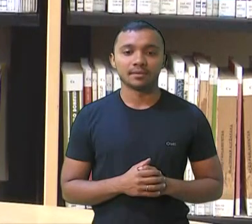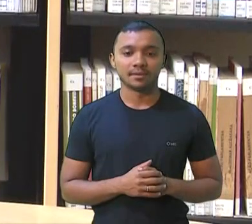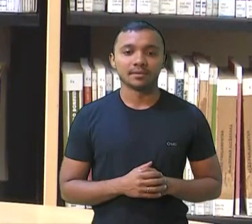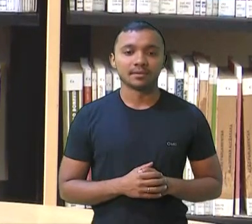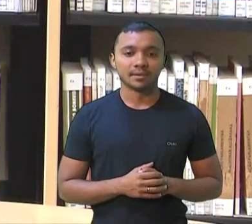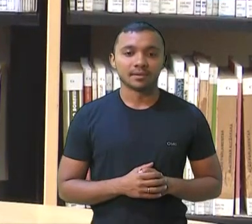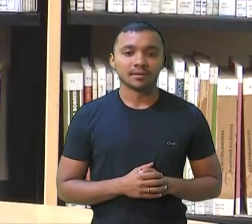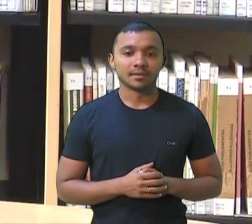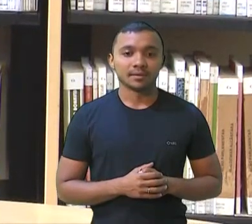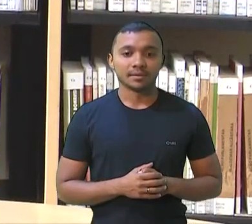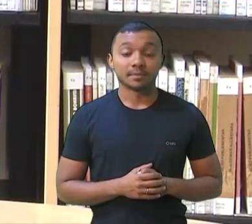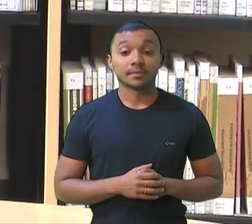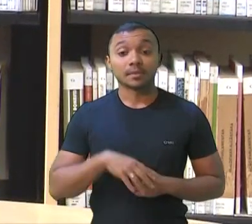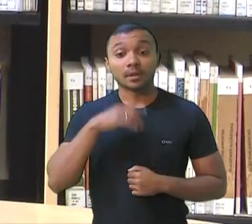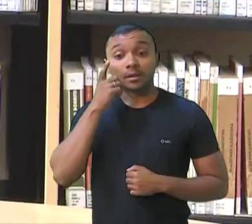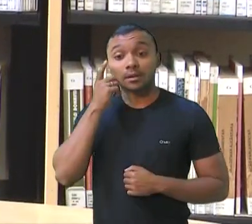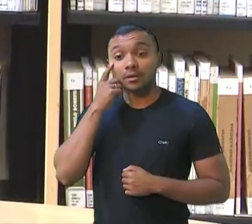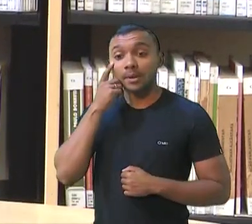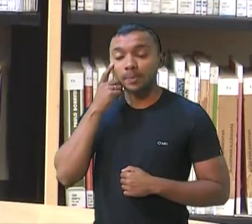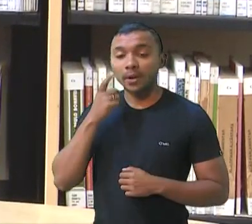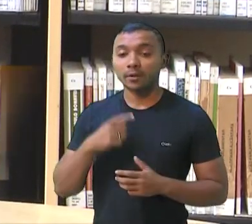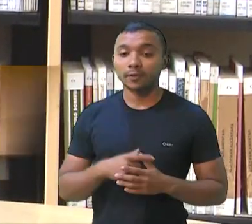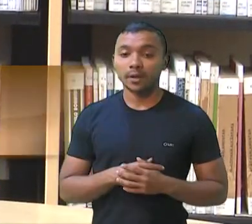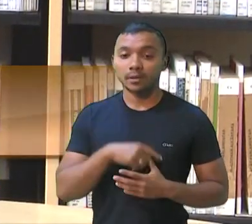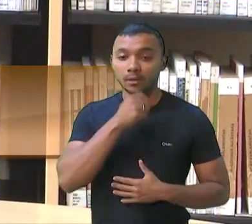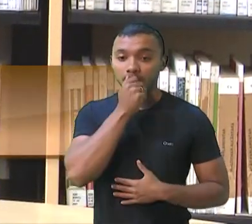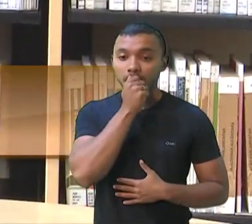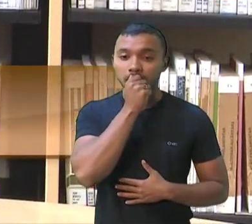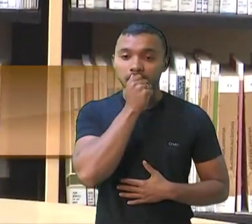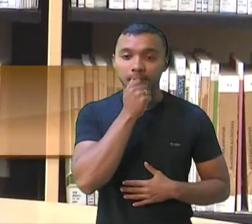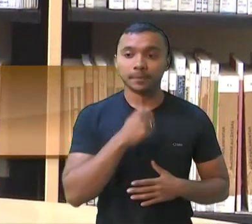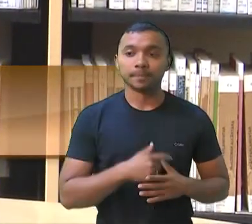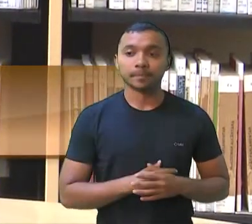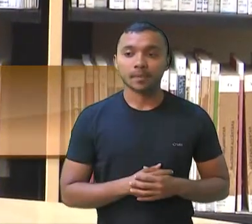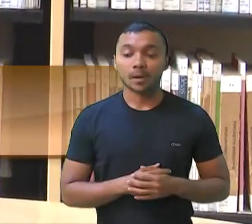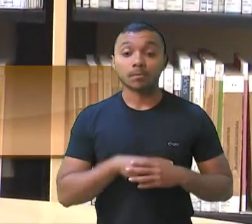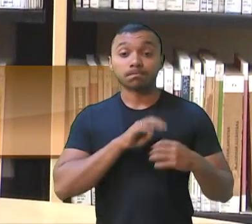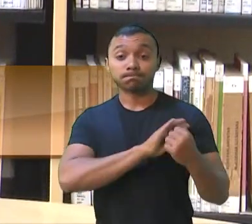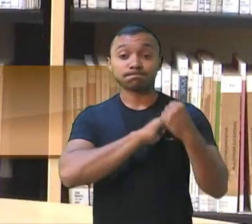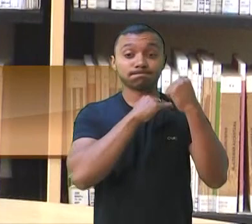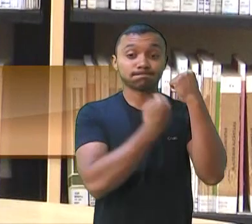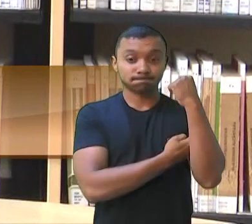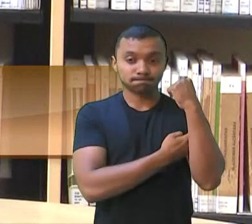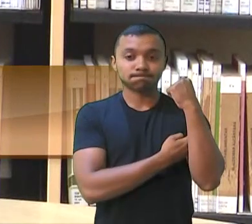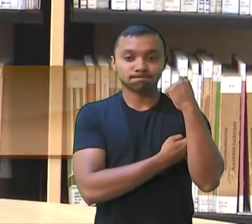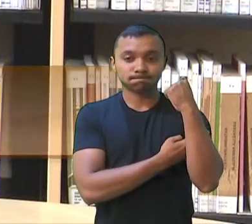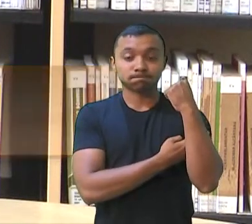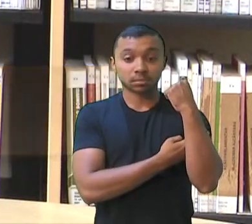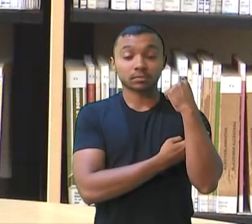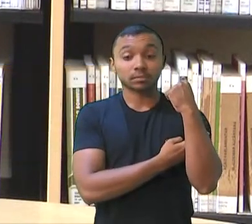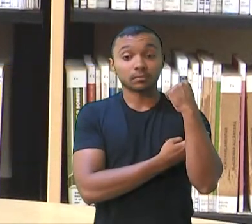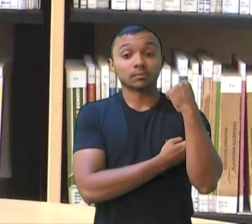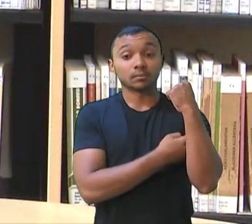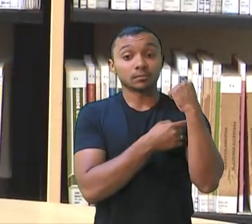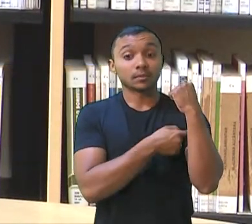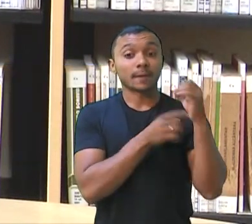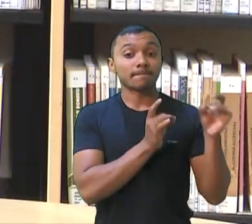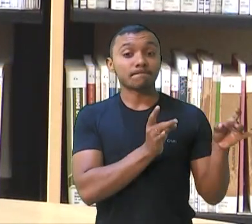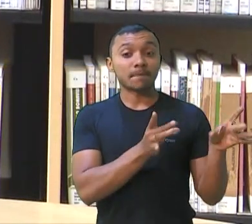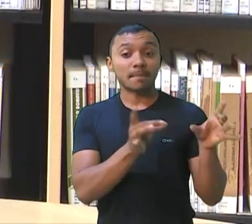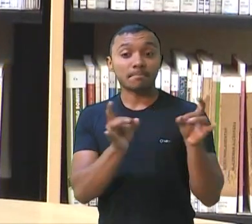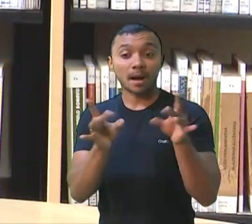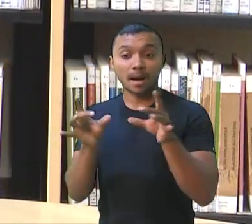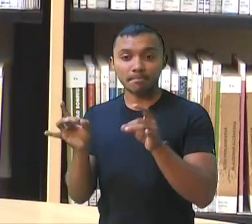porque o super-herói hoje em dia é um produto. E eu chego no final do meu livro e falar isso: é um produto. E a Gwen Stacy,